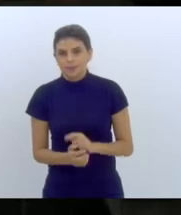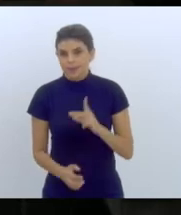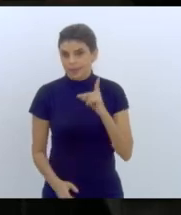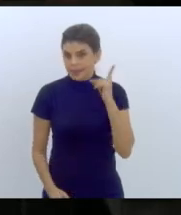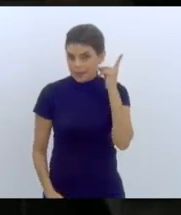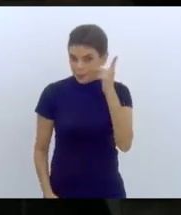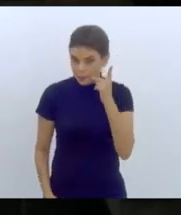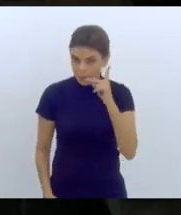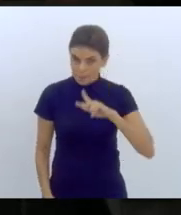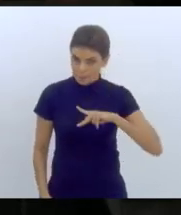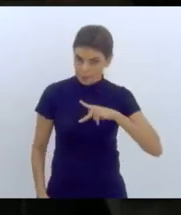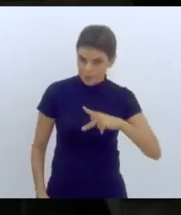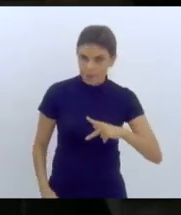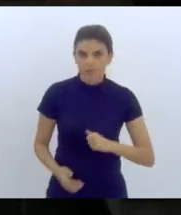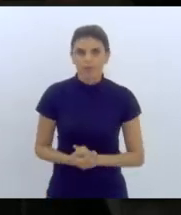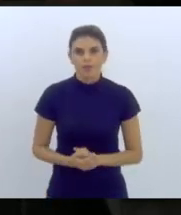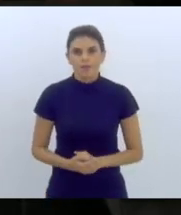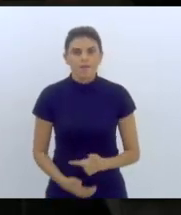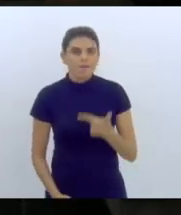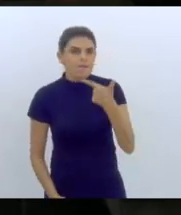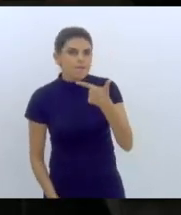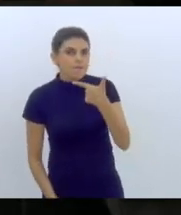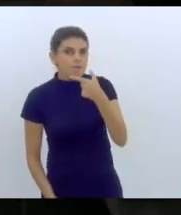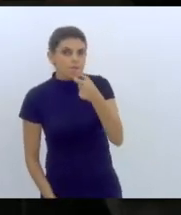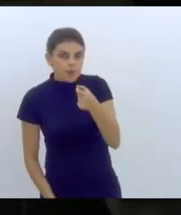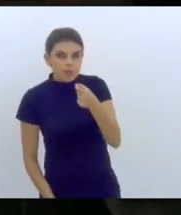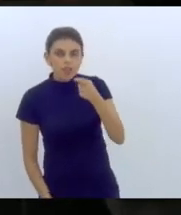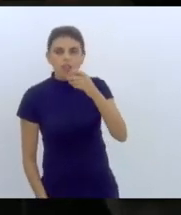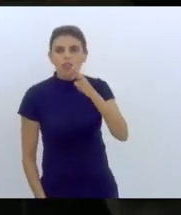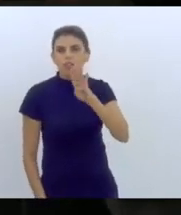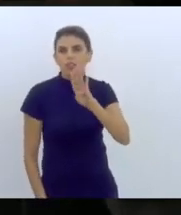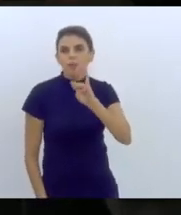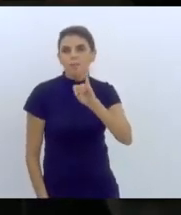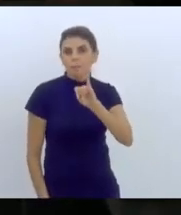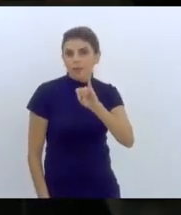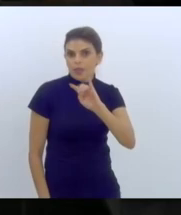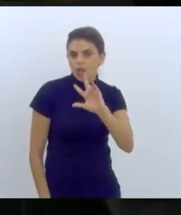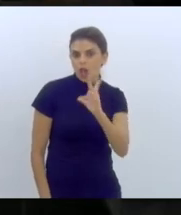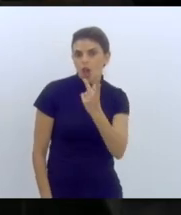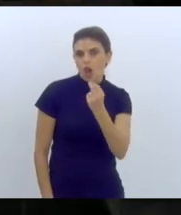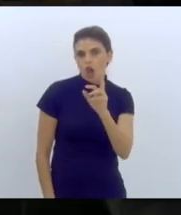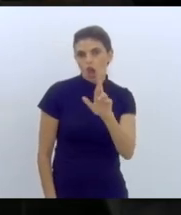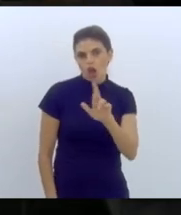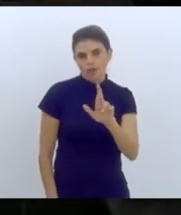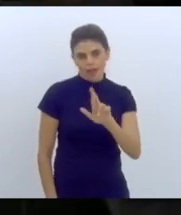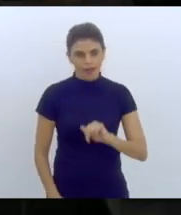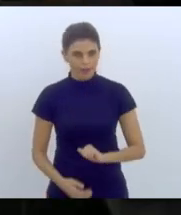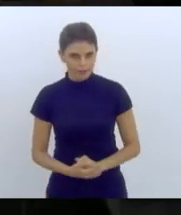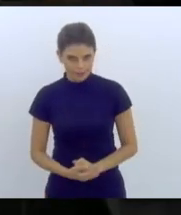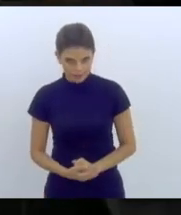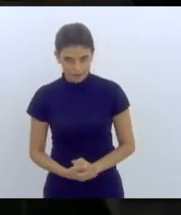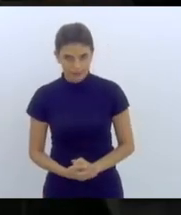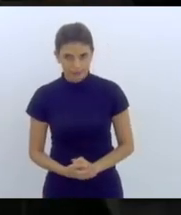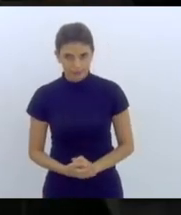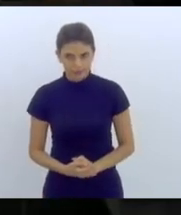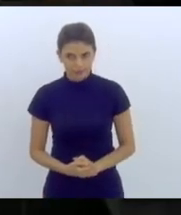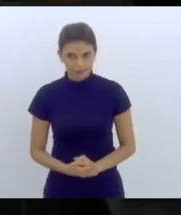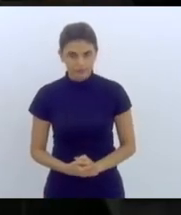presidente, de 20 bilhões de reais. 20 bilhões de